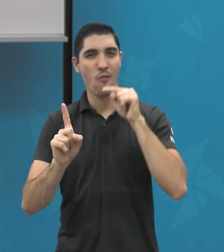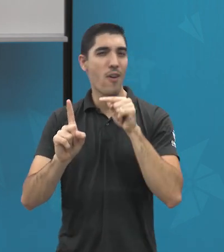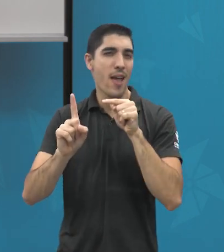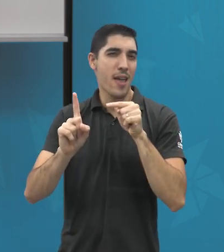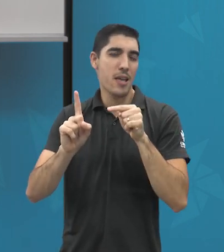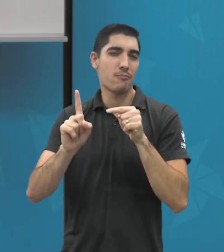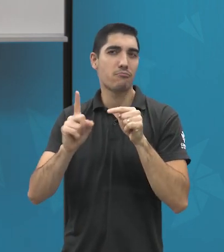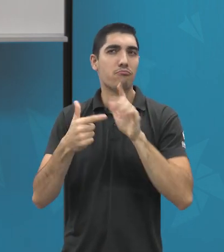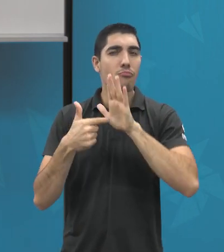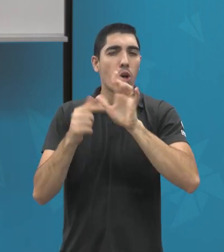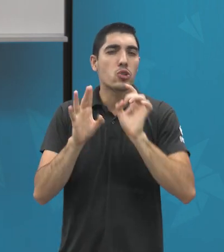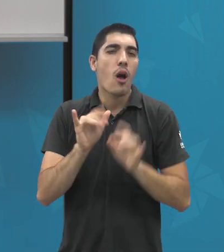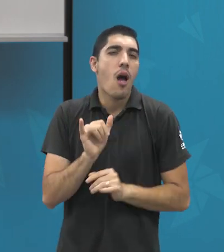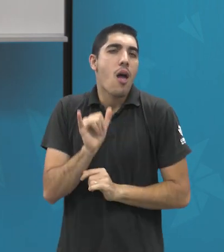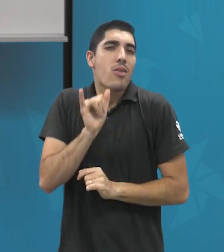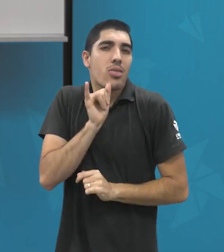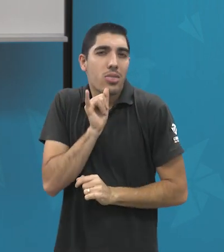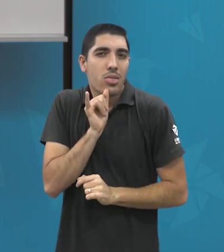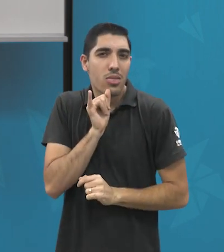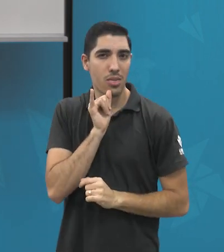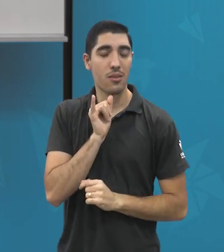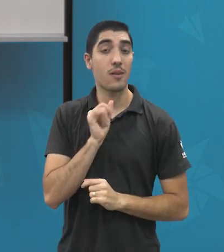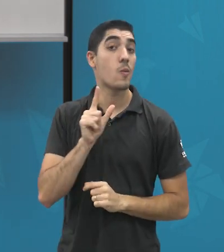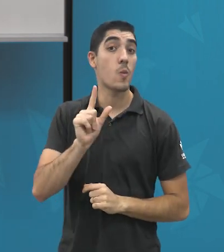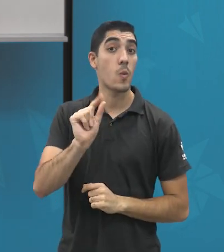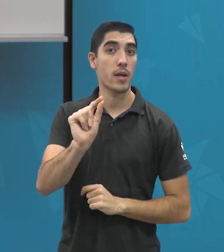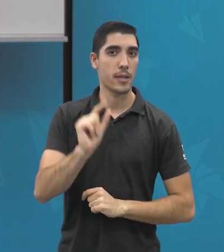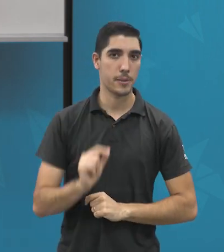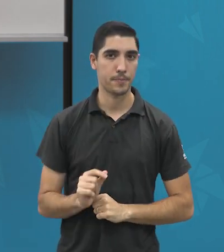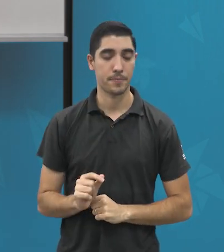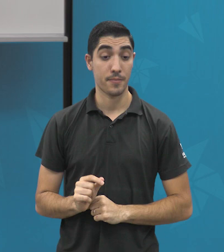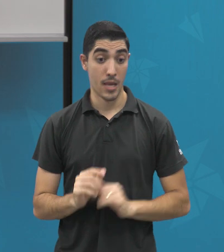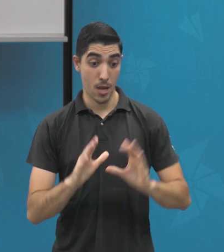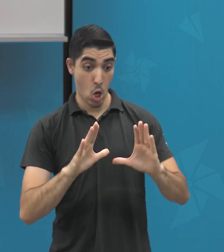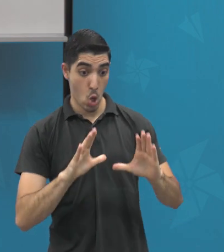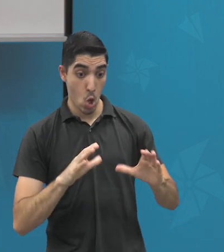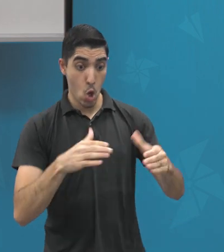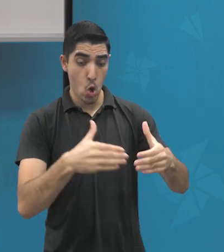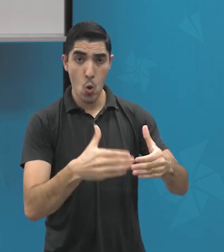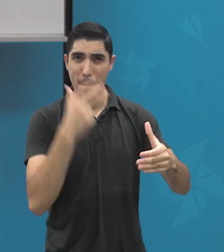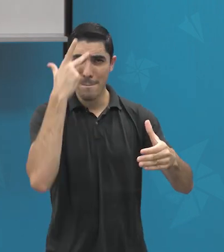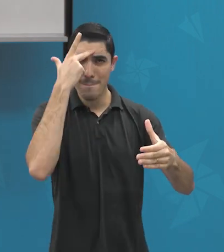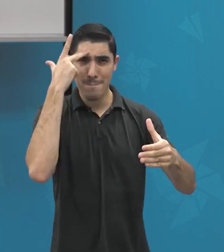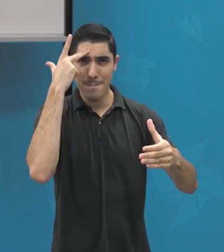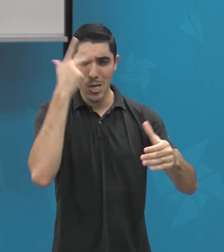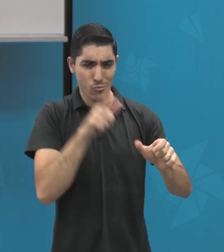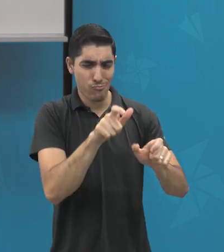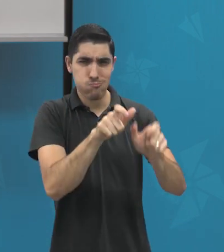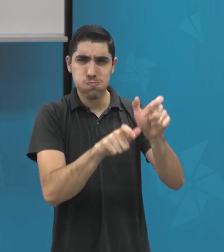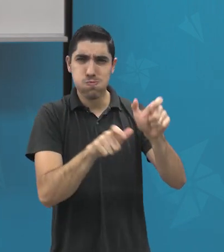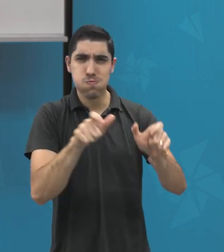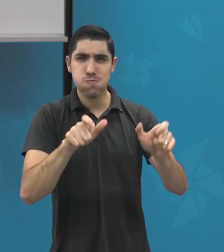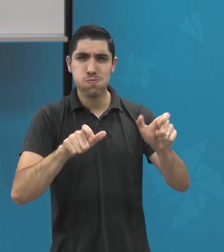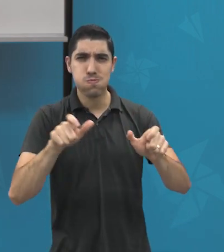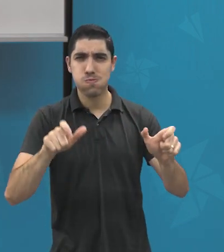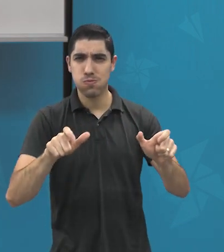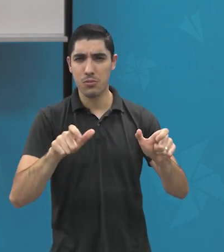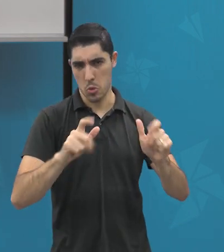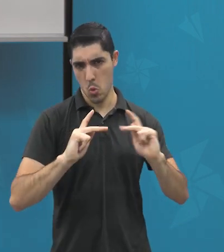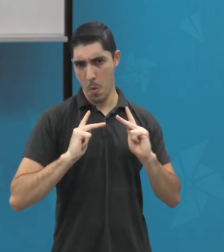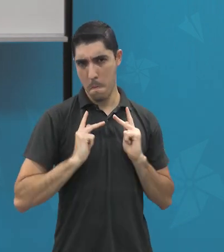hipoteticamente, uma situação em que todas as pessoas, disso que nós chamamos